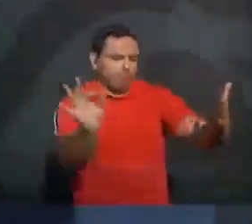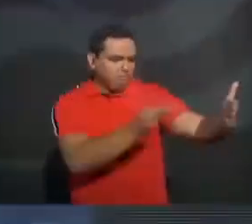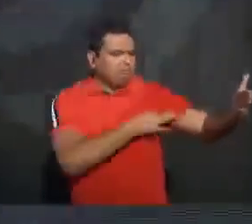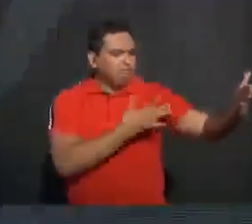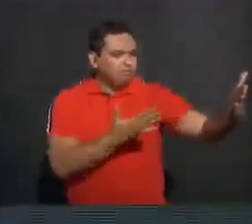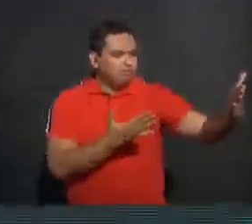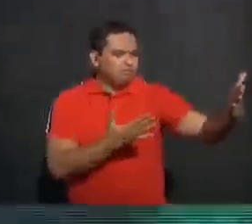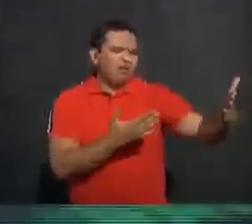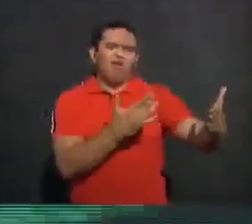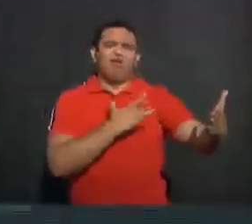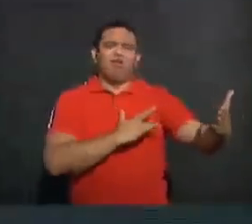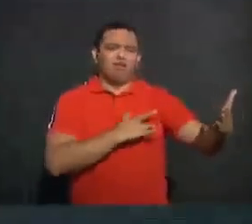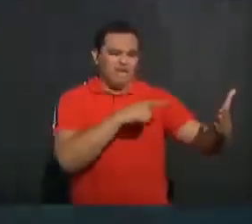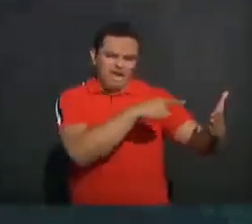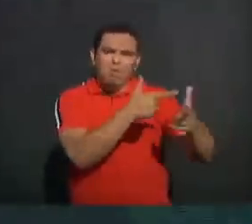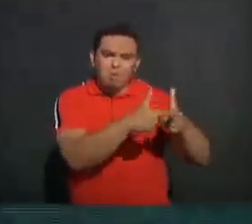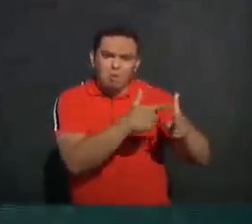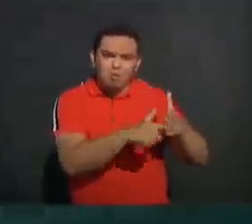não é problema.